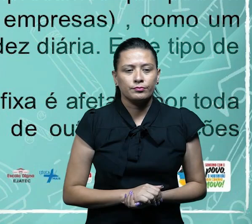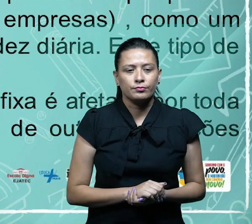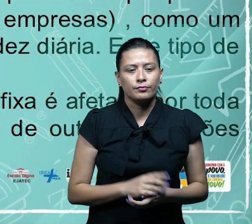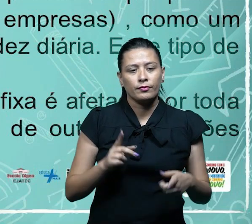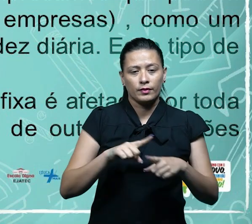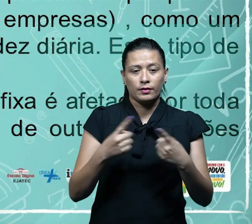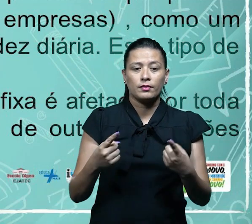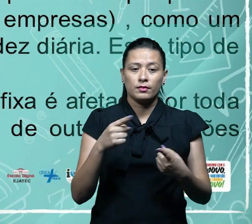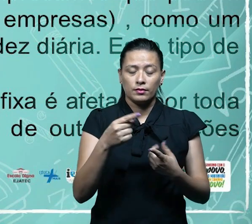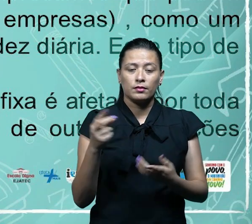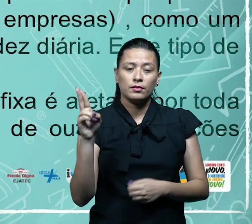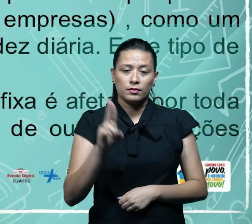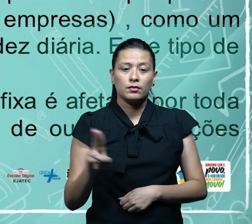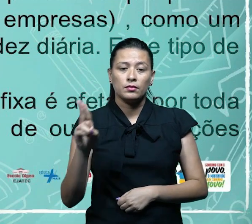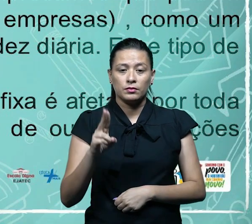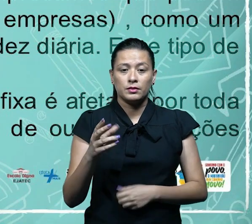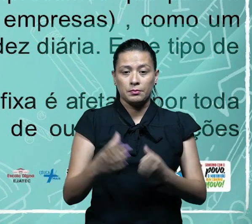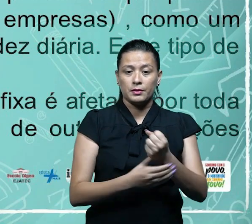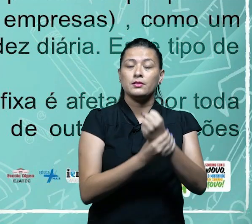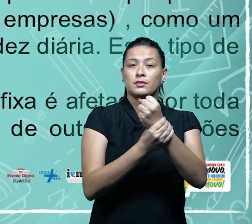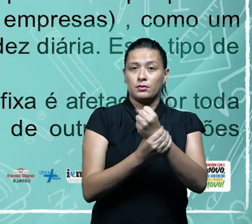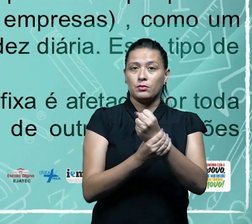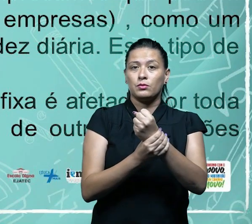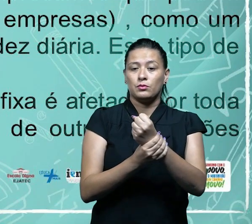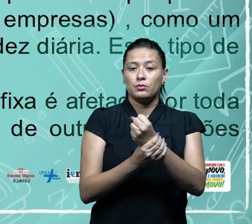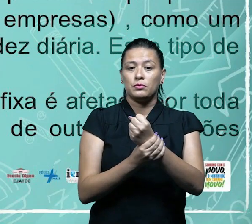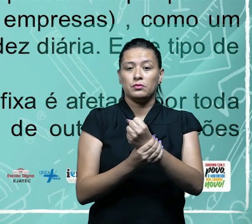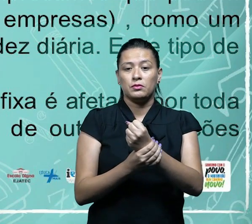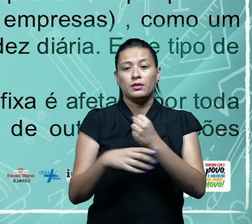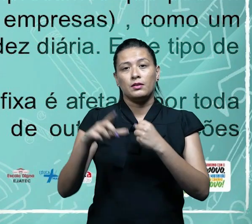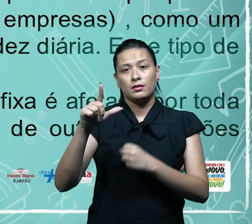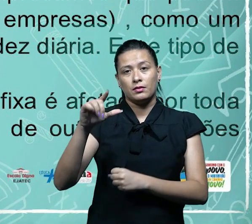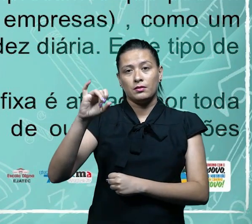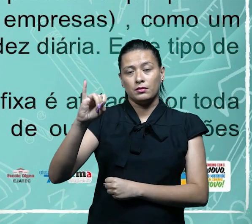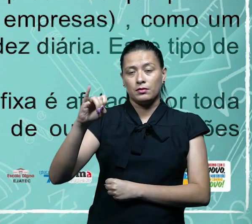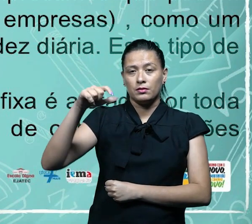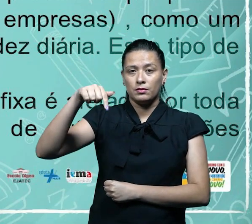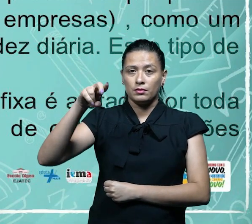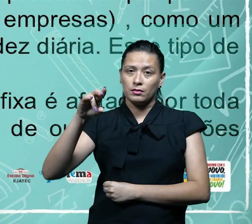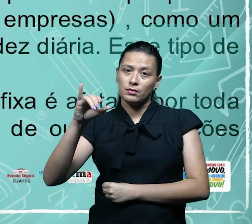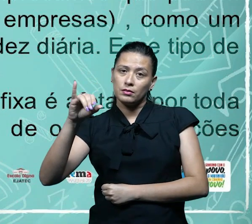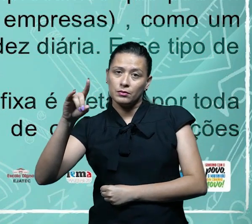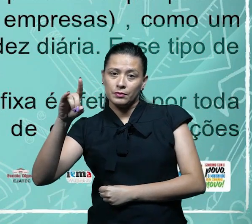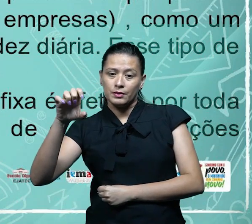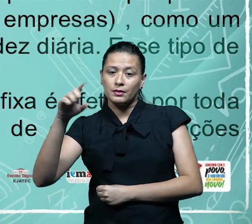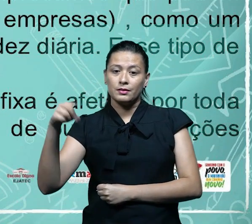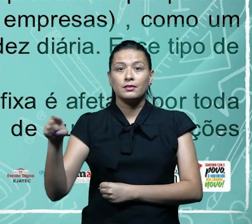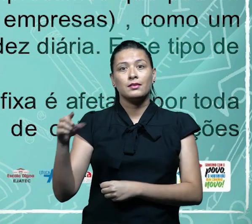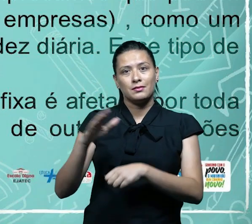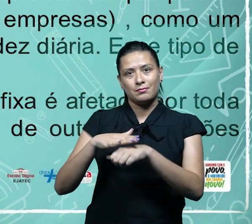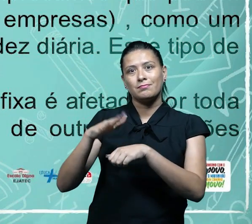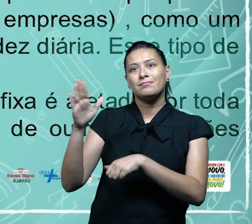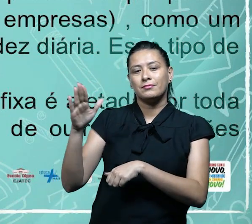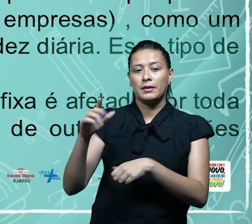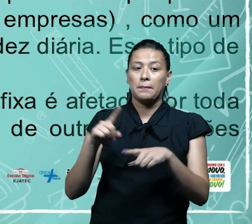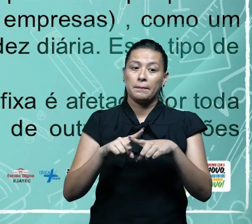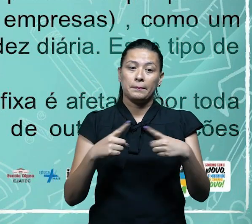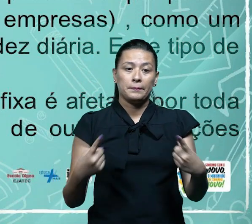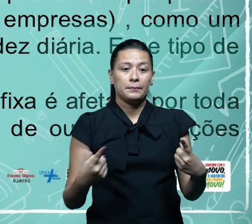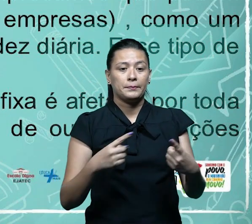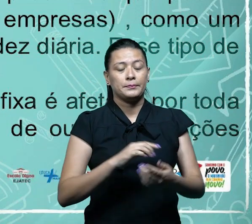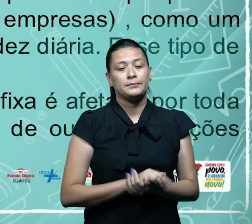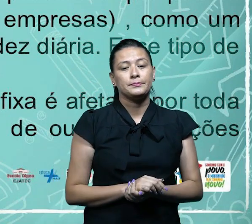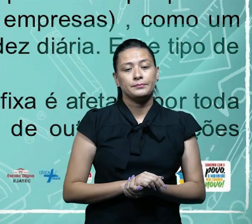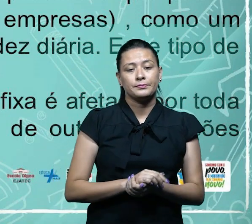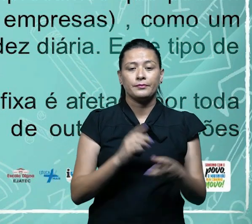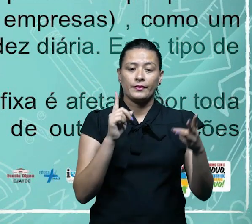tipo de aplicação é bastante seguro e tem alta liquidez. Tá? Então ele é muito seguro, tem um risco baixo e tem uma liquidez alta. Porém, olha, no